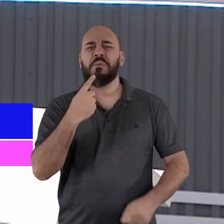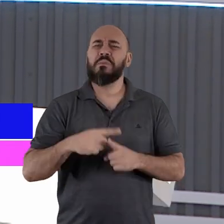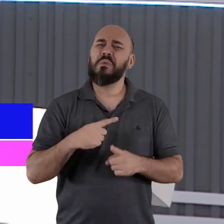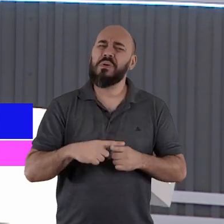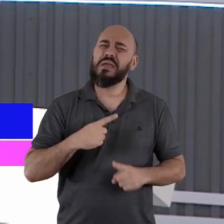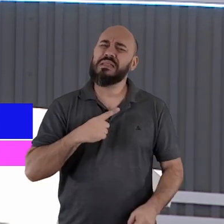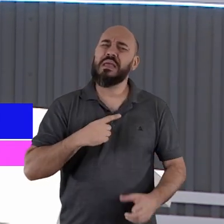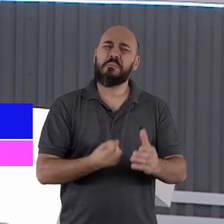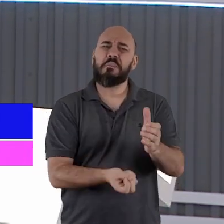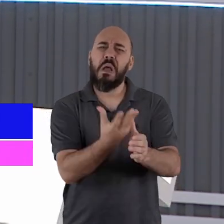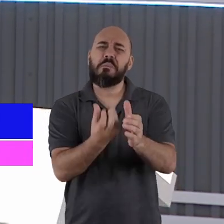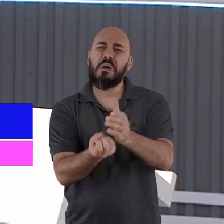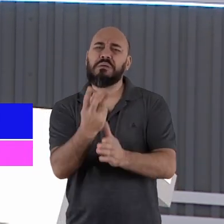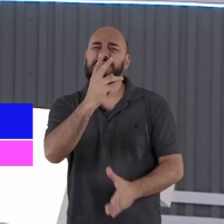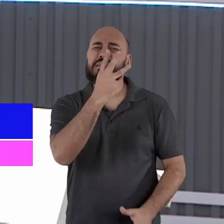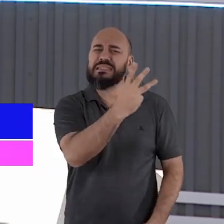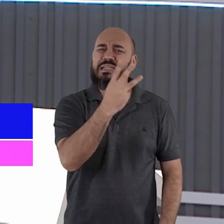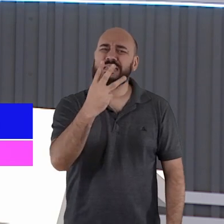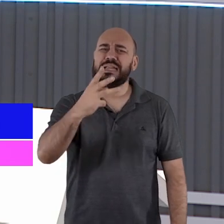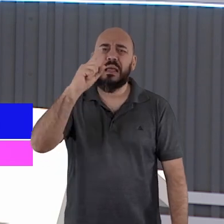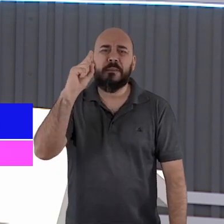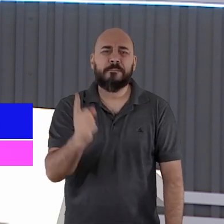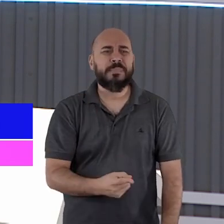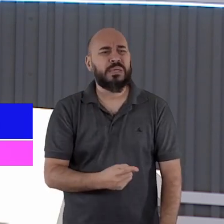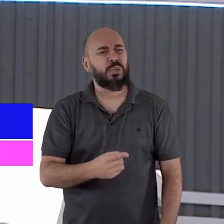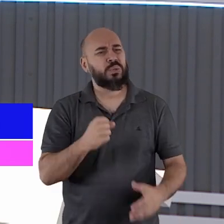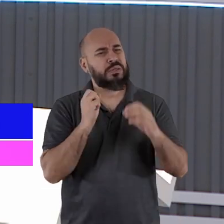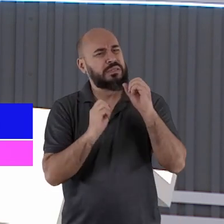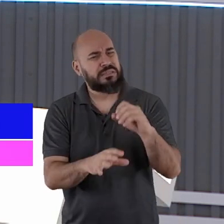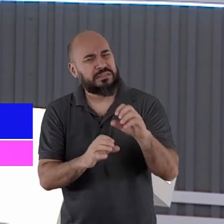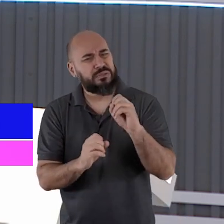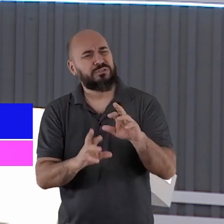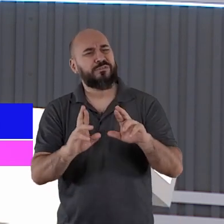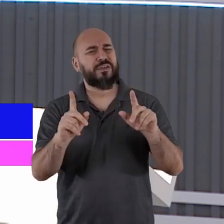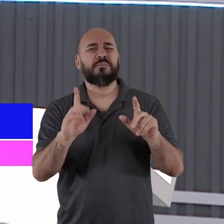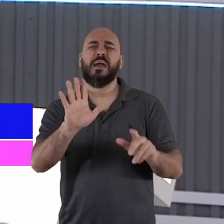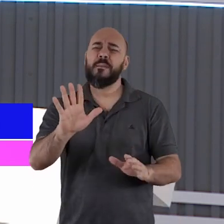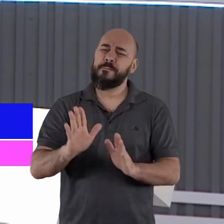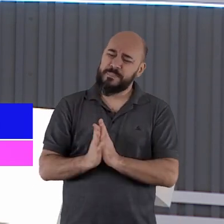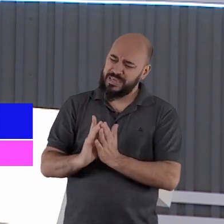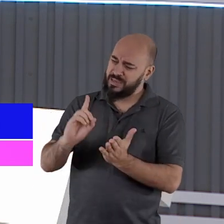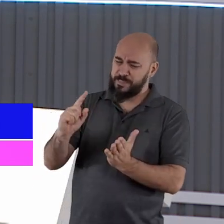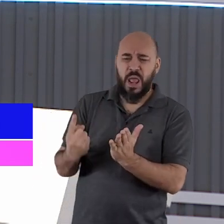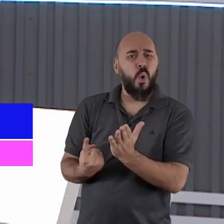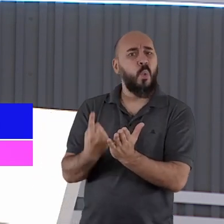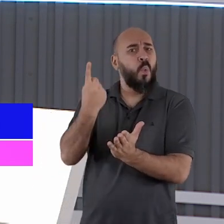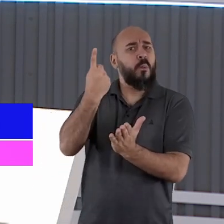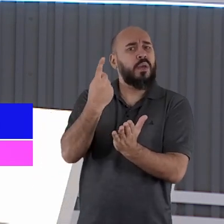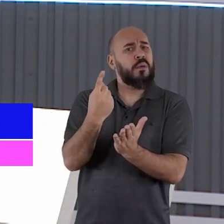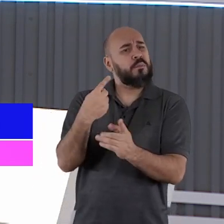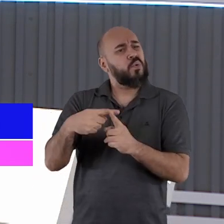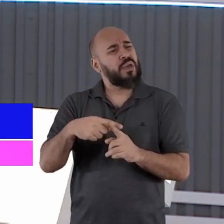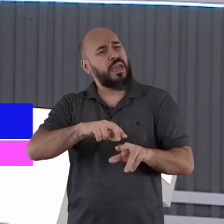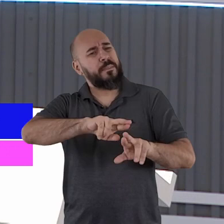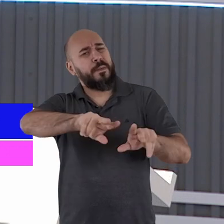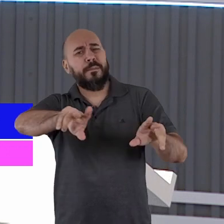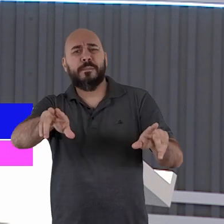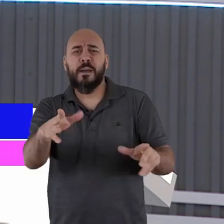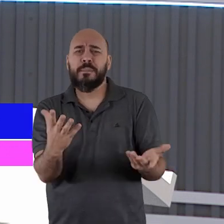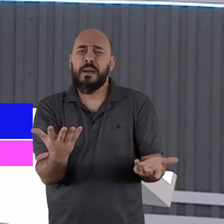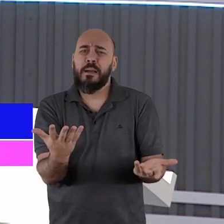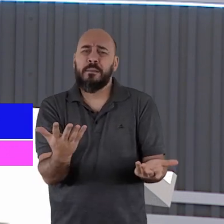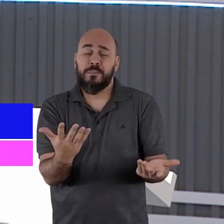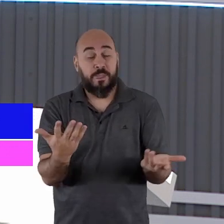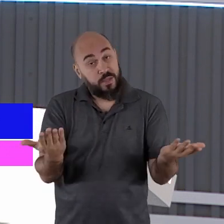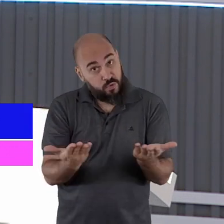existem tantas doutrinas diferentes? O que a Bíblia, a palavra do Senhor, tem a nos dizer sobre isso?